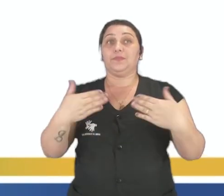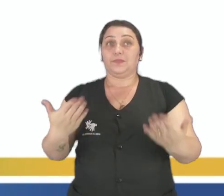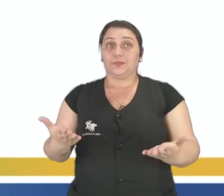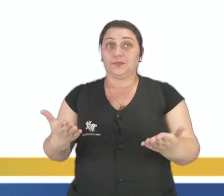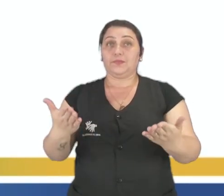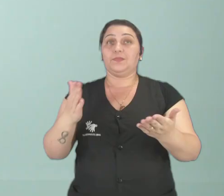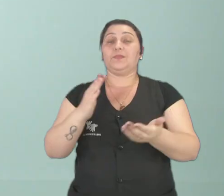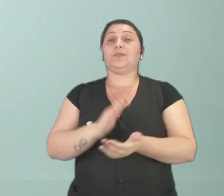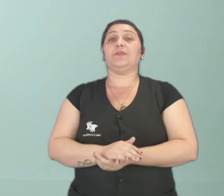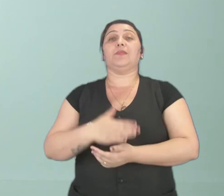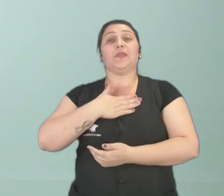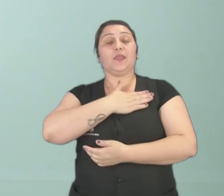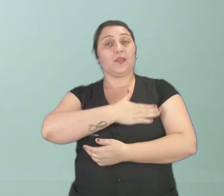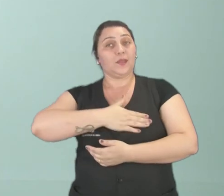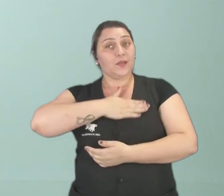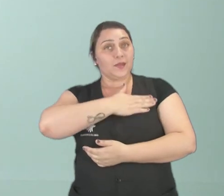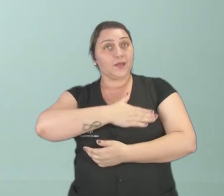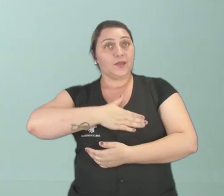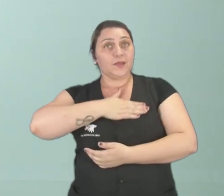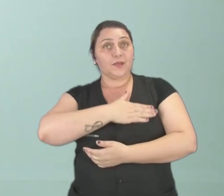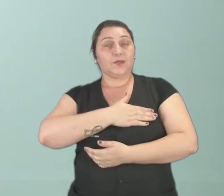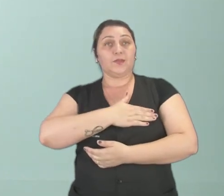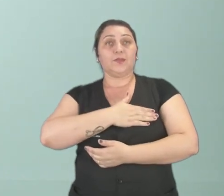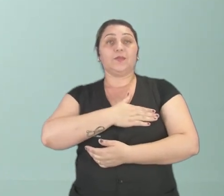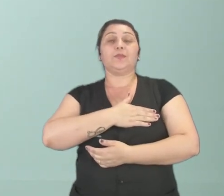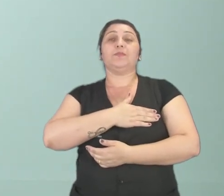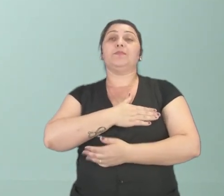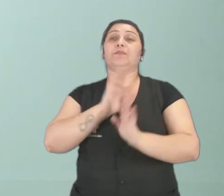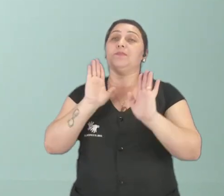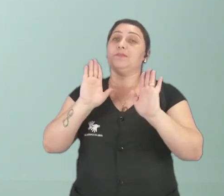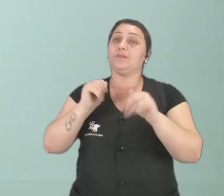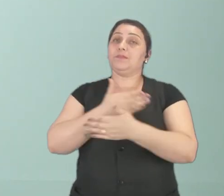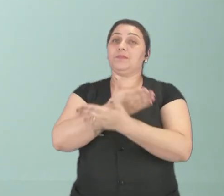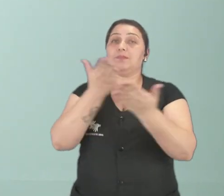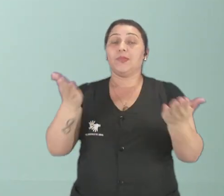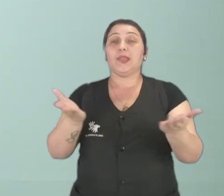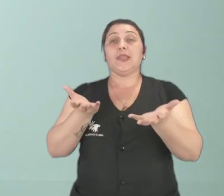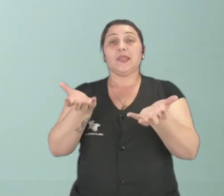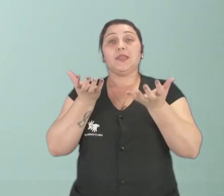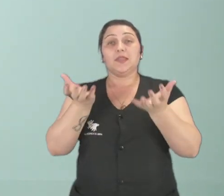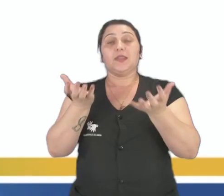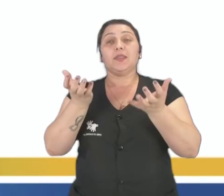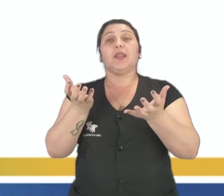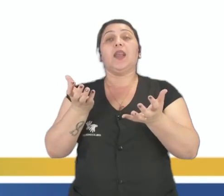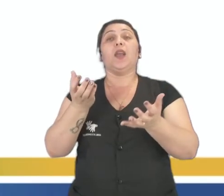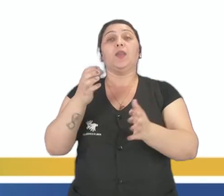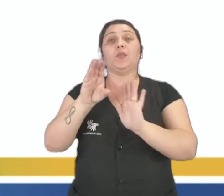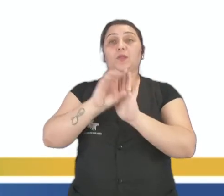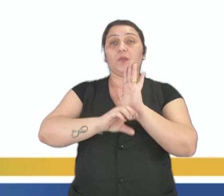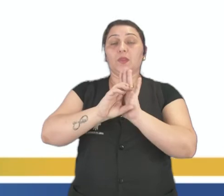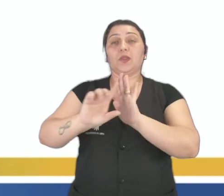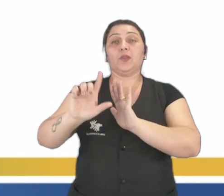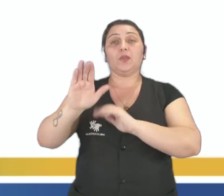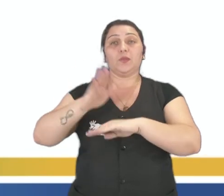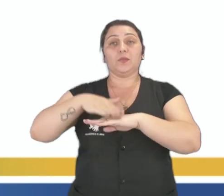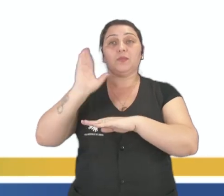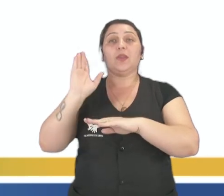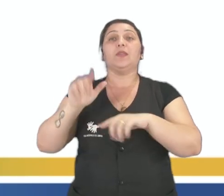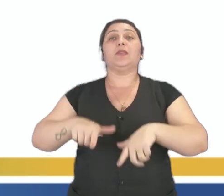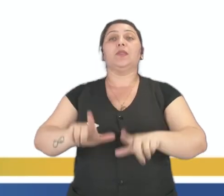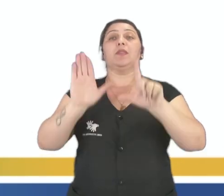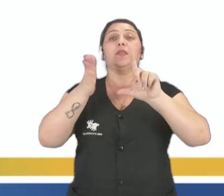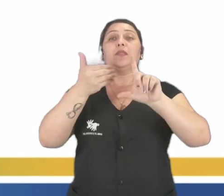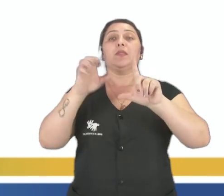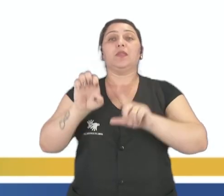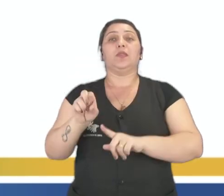isso, eu gostaria de me despedir de vocês. Se você quiser acessar esse conteúdo e outros mais, acesse a